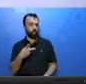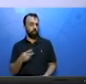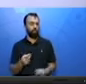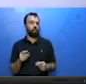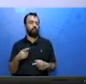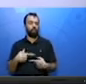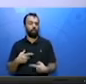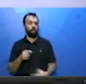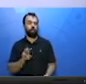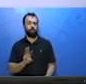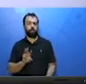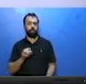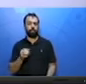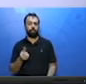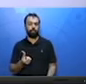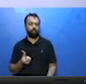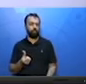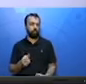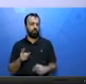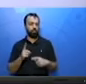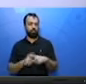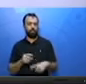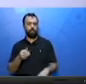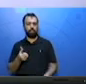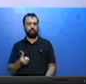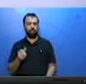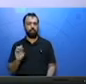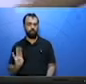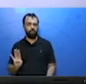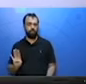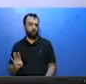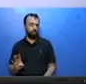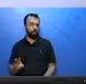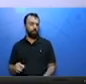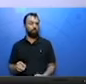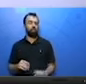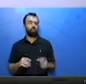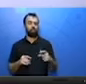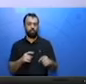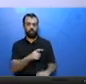Agora faz essa conta aqui, ó, 36 mais 64 dá 100.